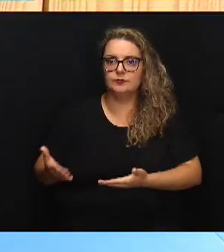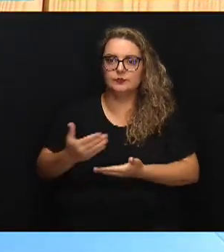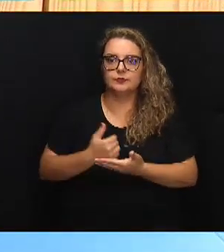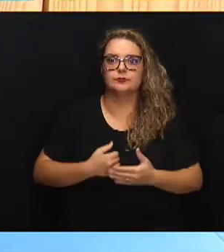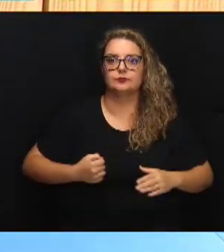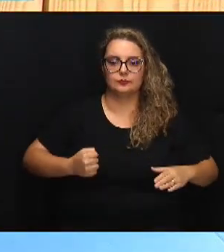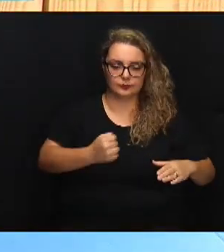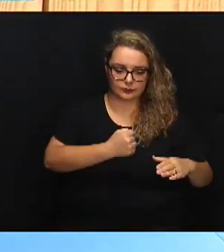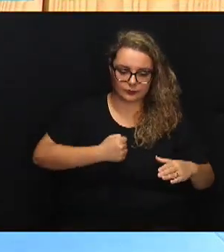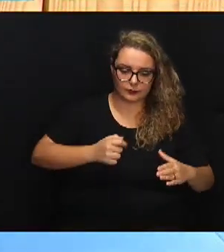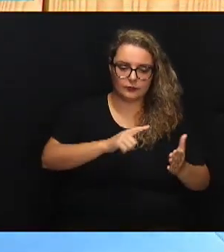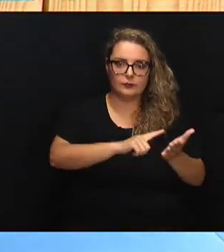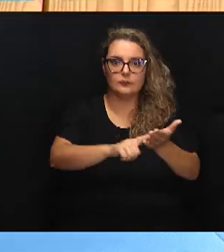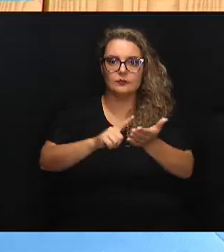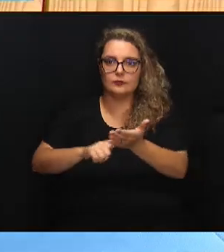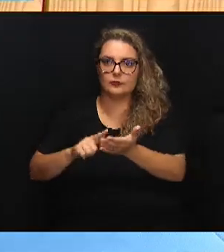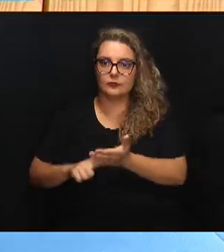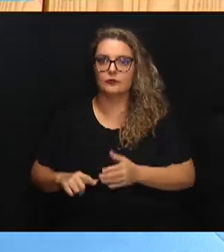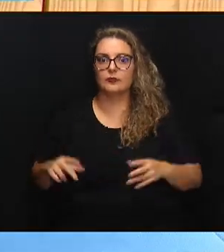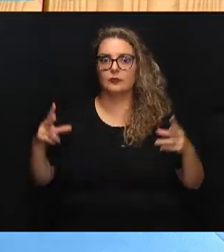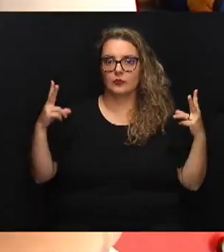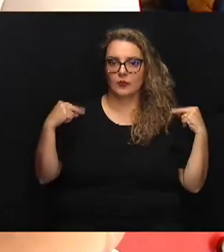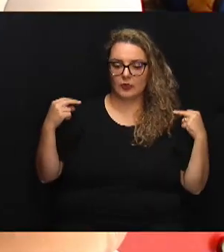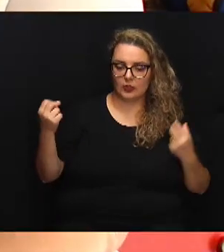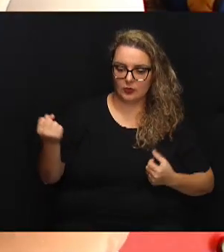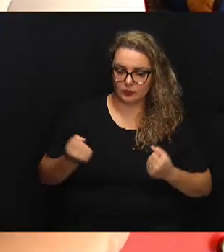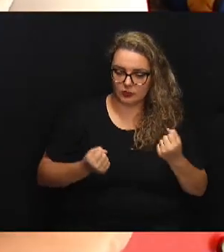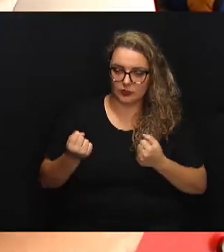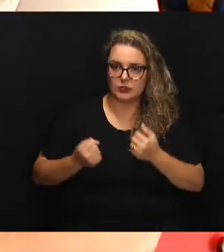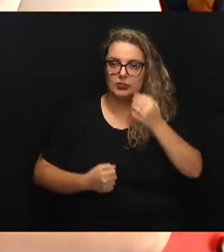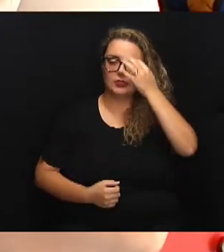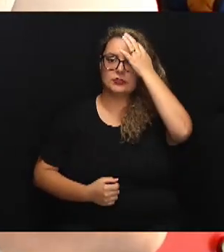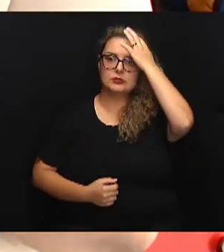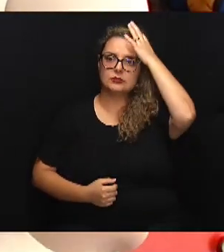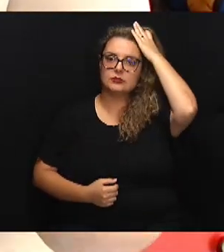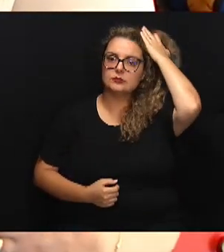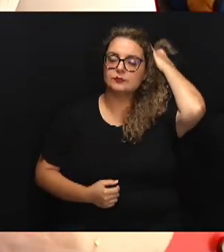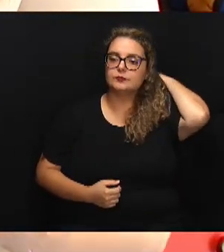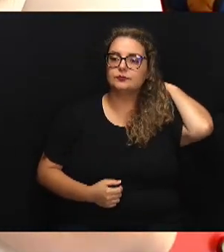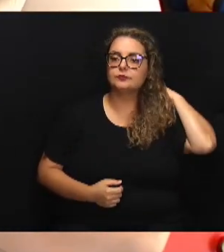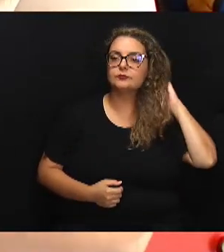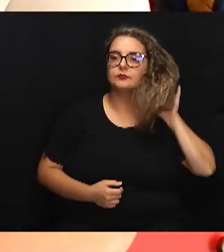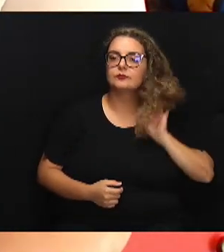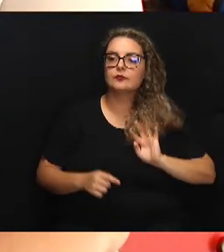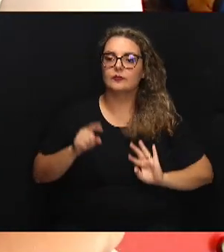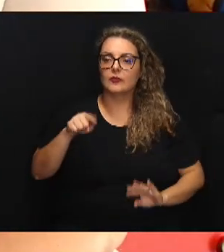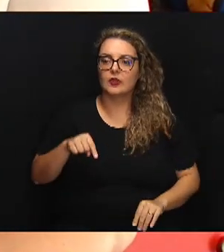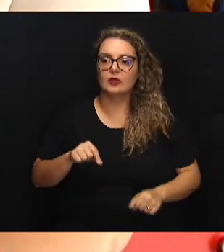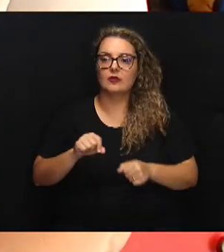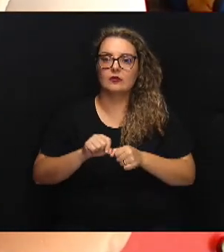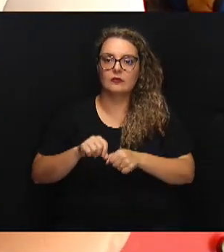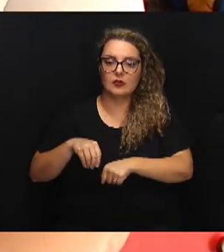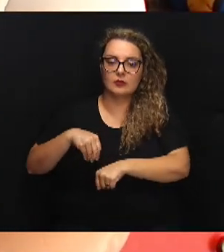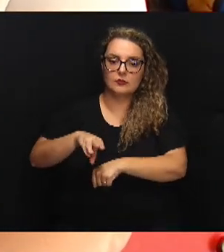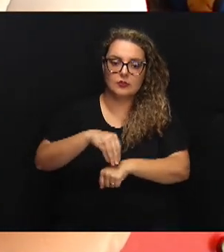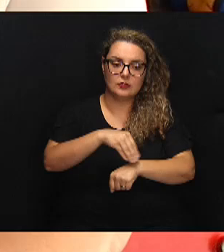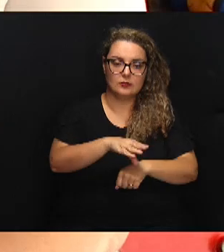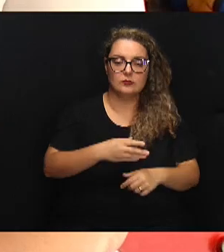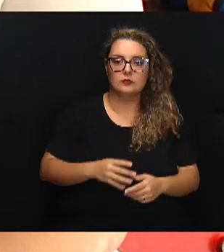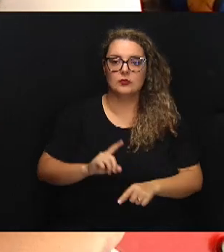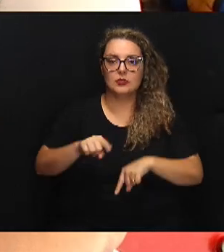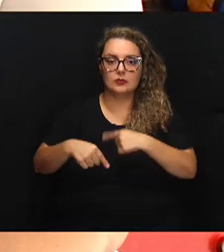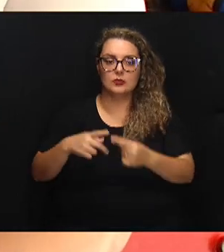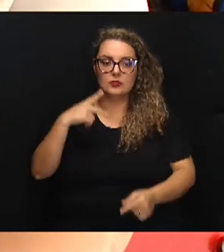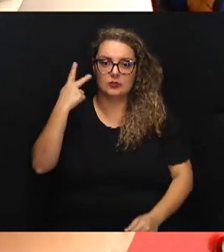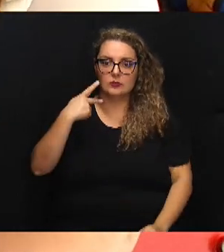cozinheira, limpeza, motorista, e aí é feito, né, os encaminhamentos para as outras